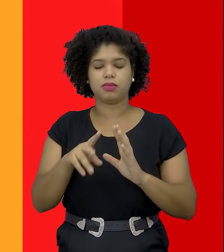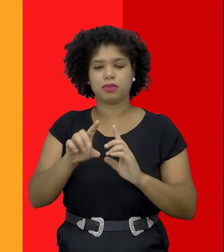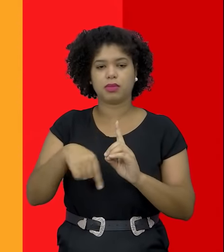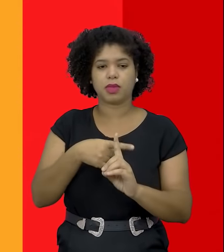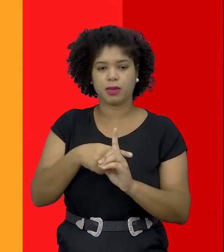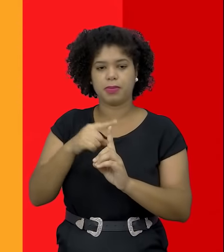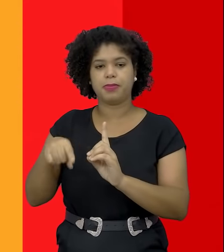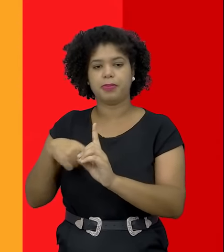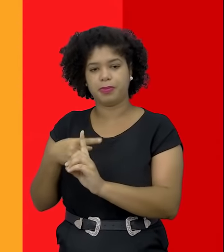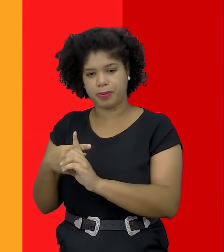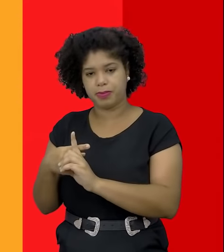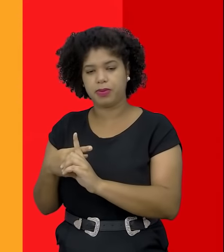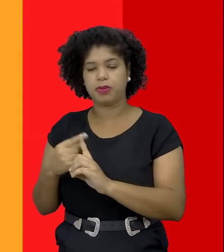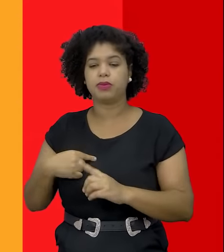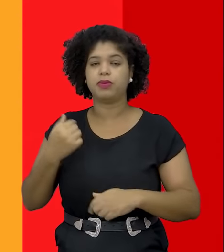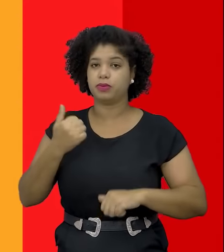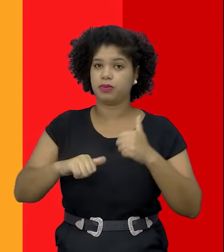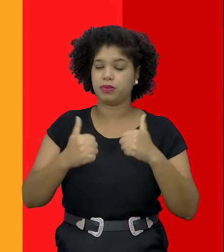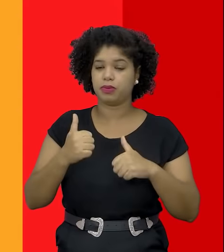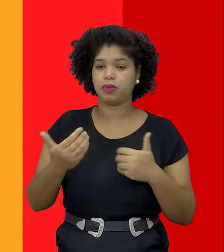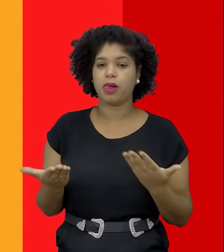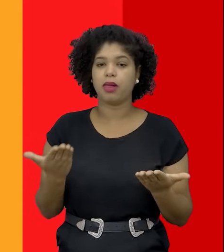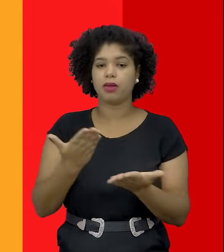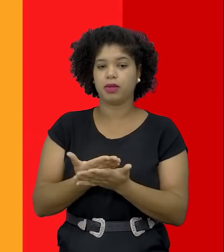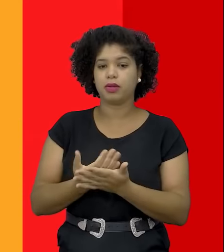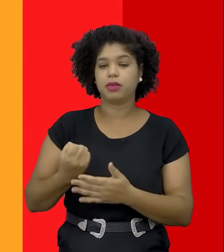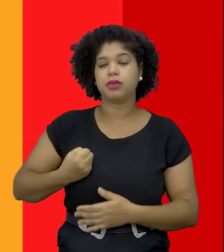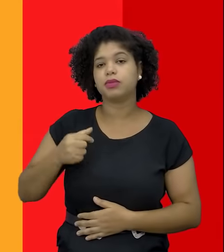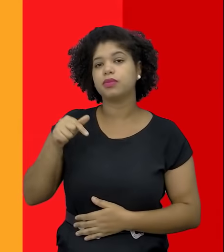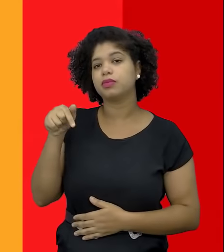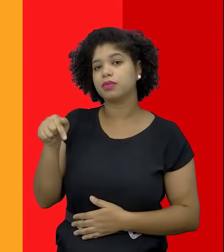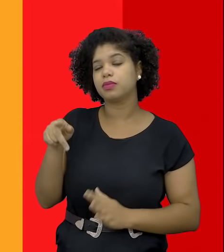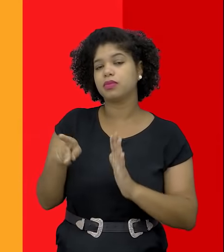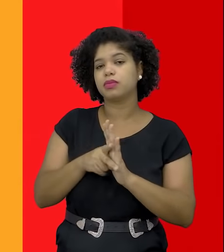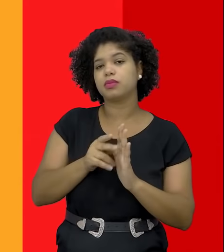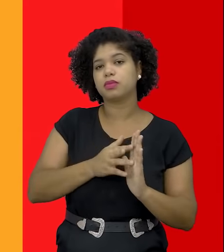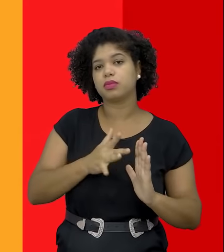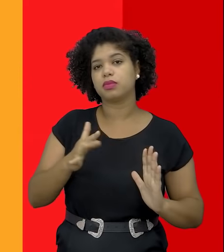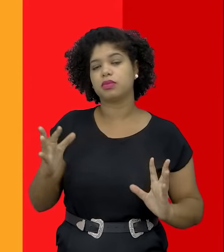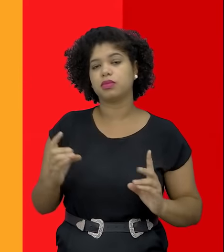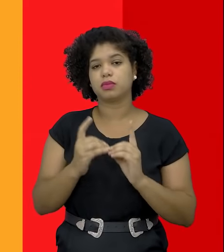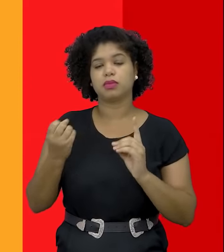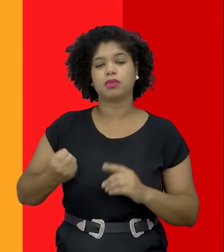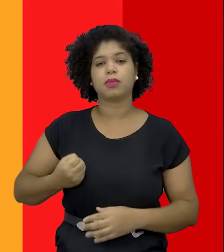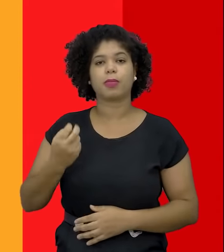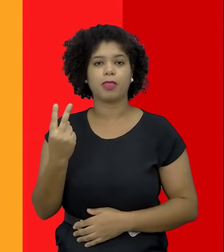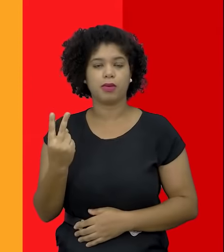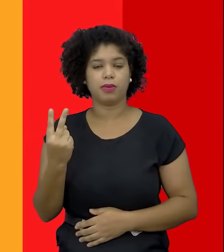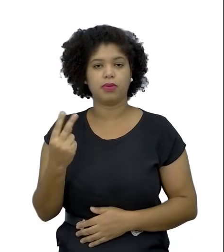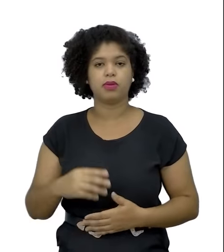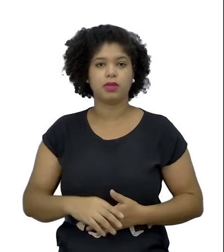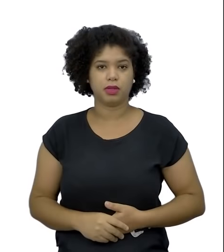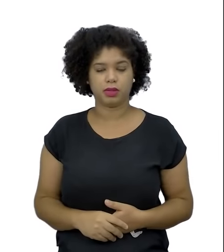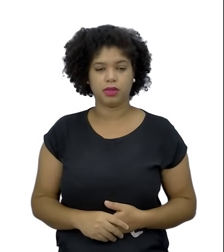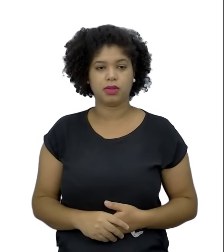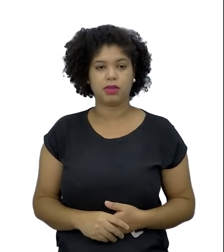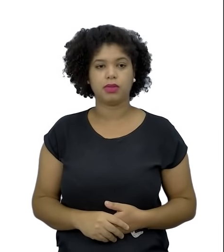aditivo, nós analisaremos a aula 7 da sequência didática 2.